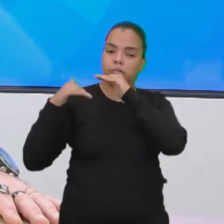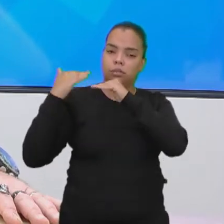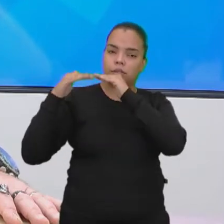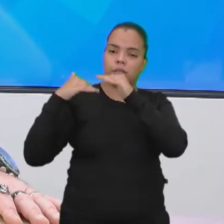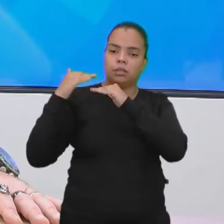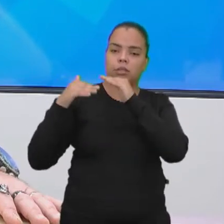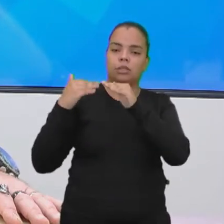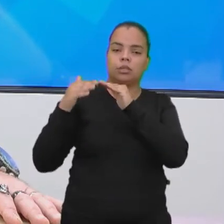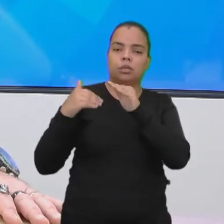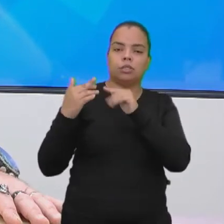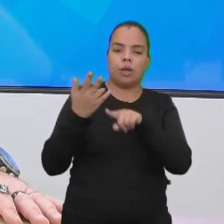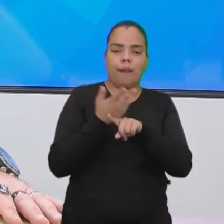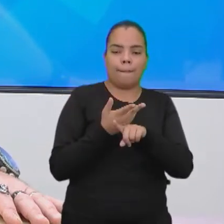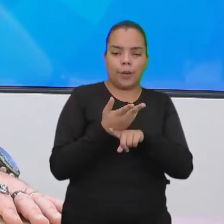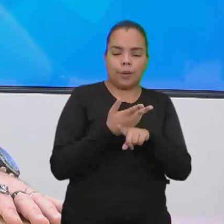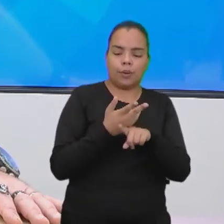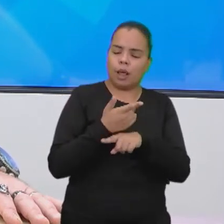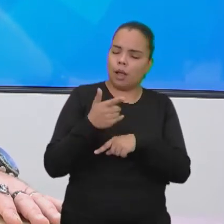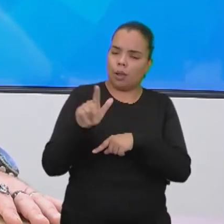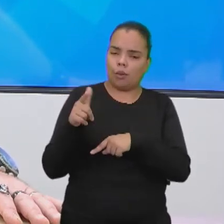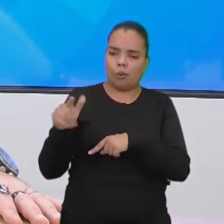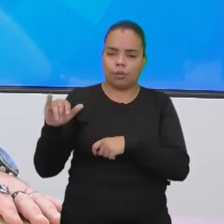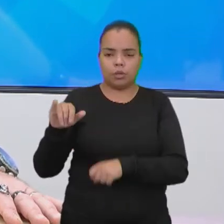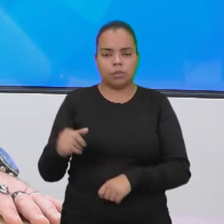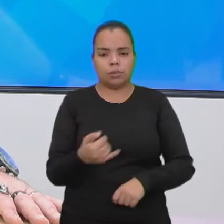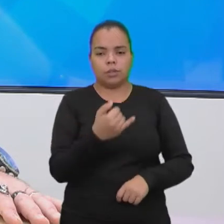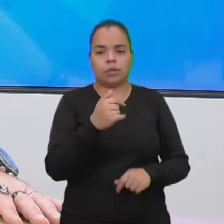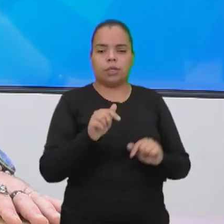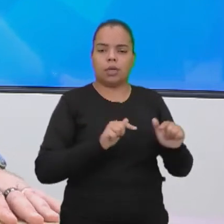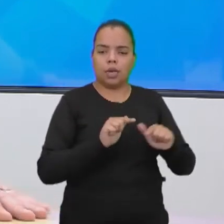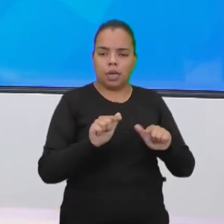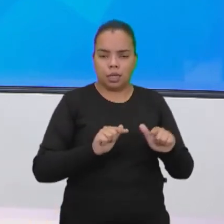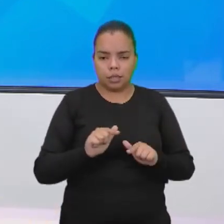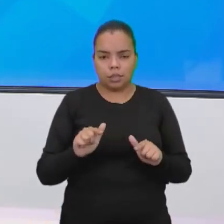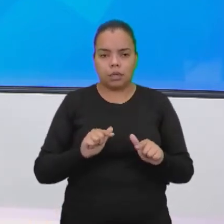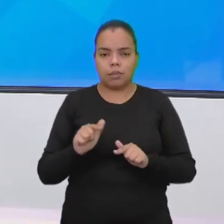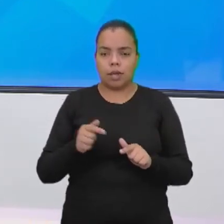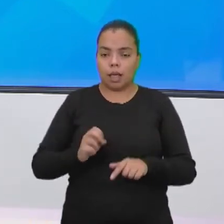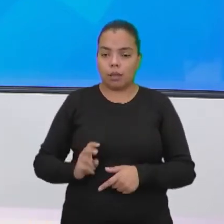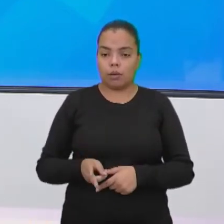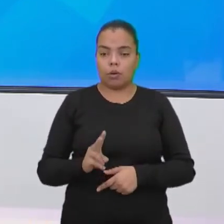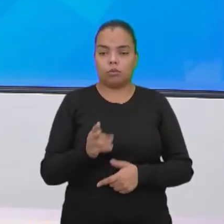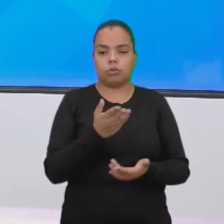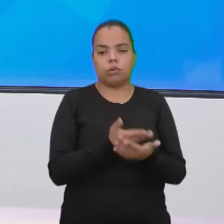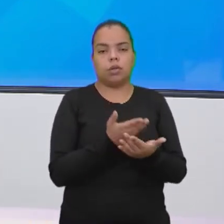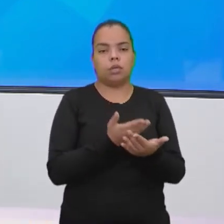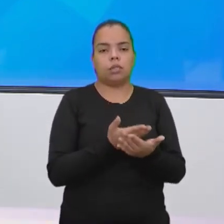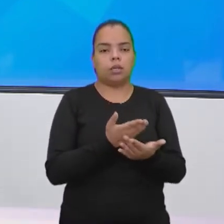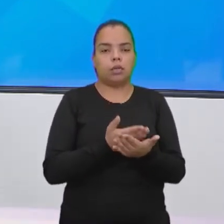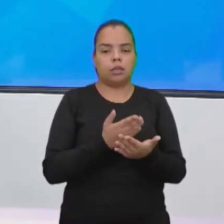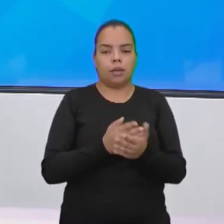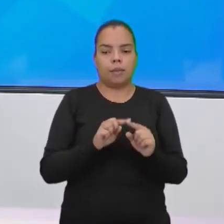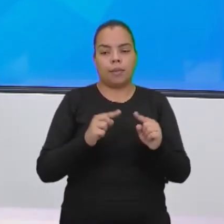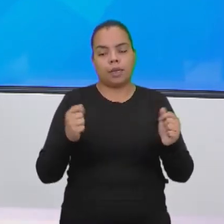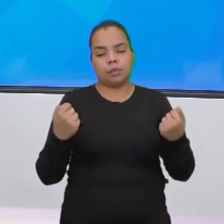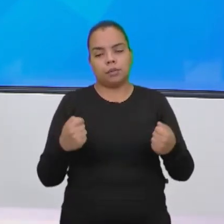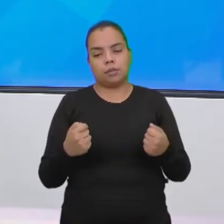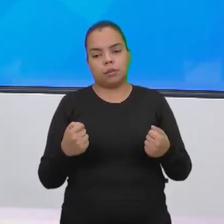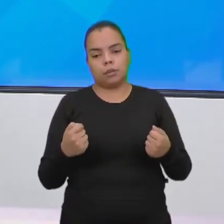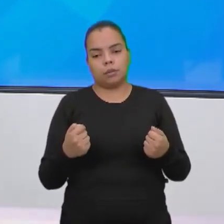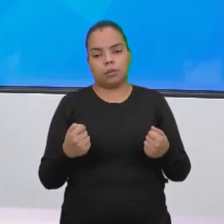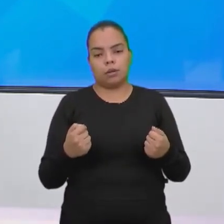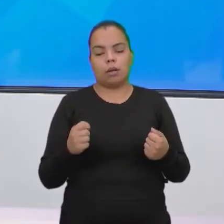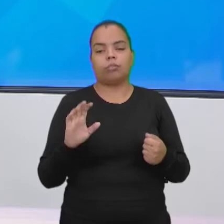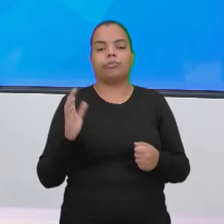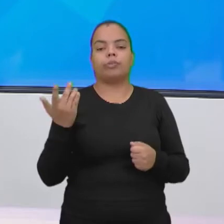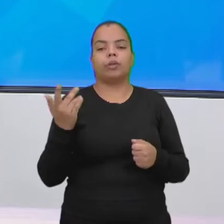novas oportunidades também no mercado de trabalho, de dar continuidade aos estudos, acaba tendo, né, os filhos